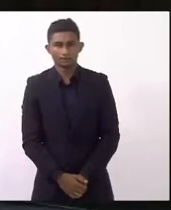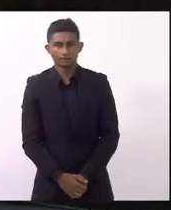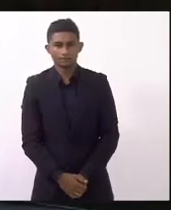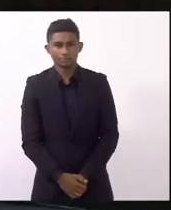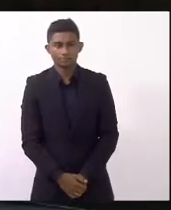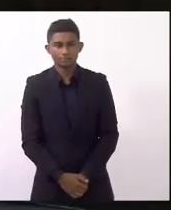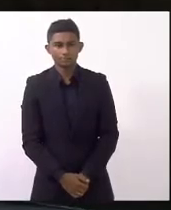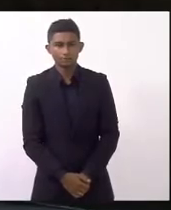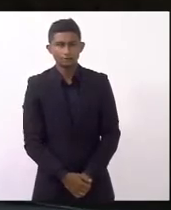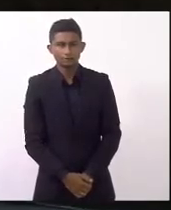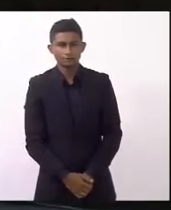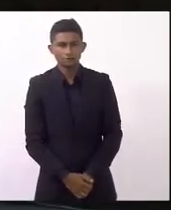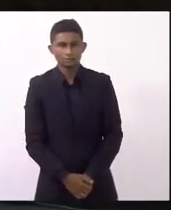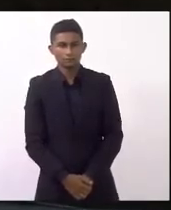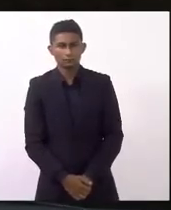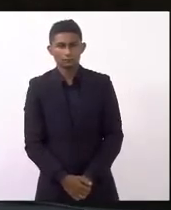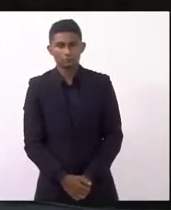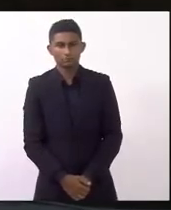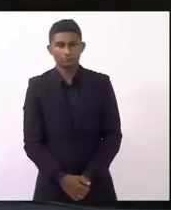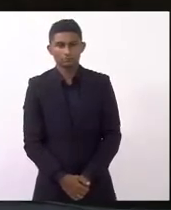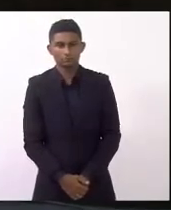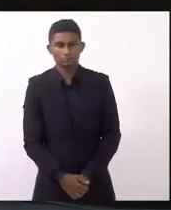E aí